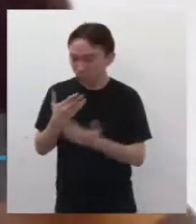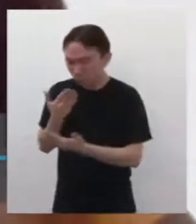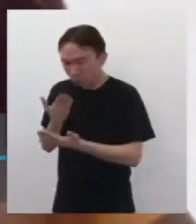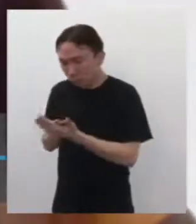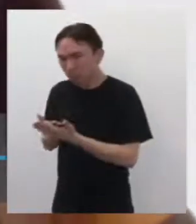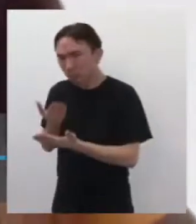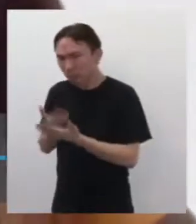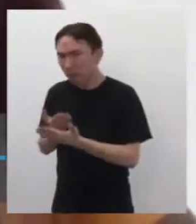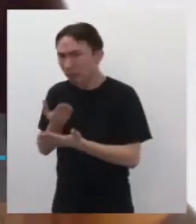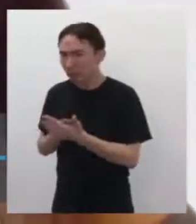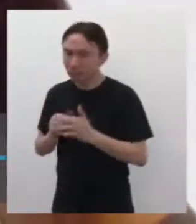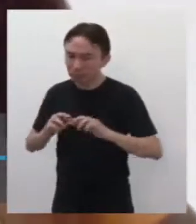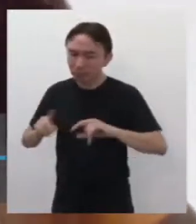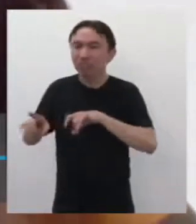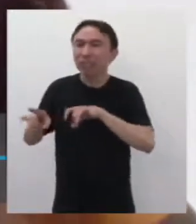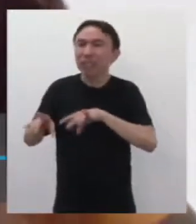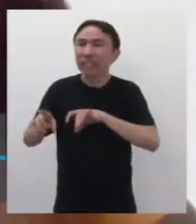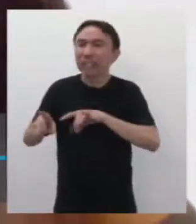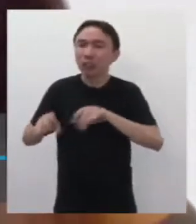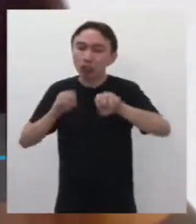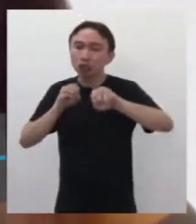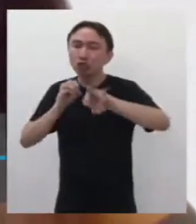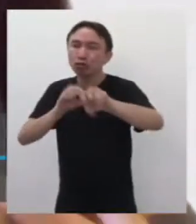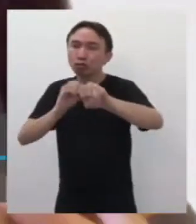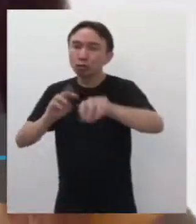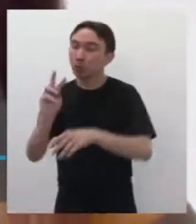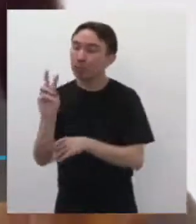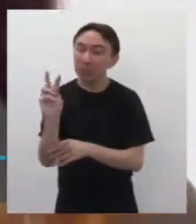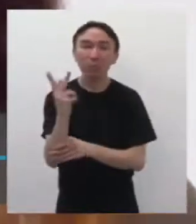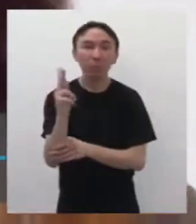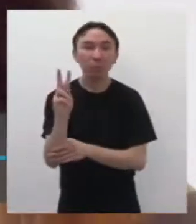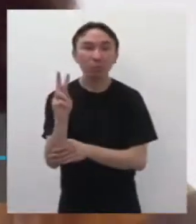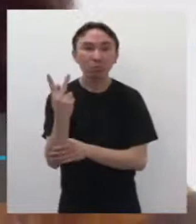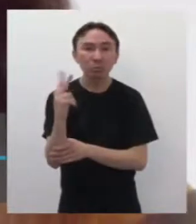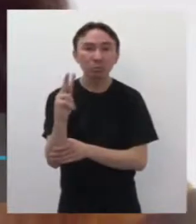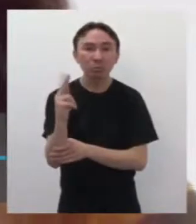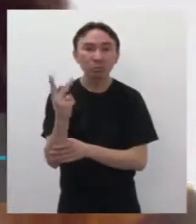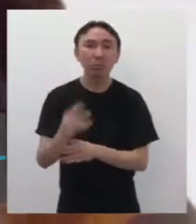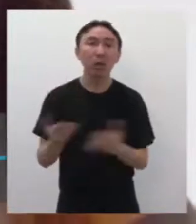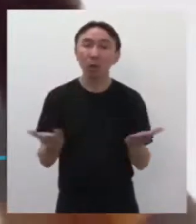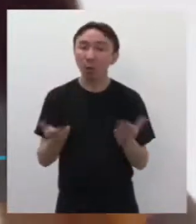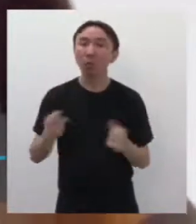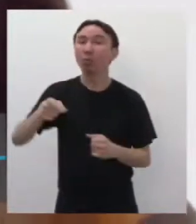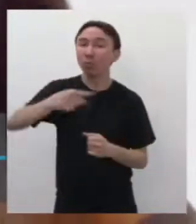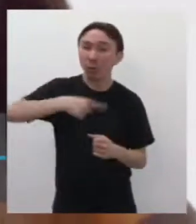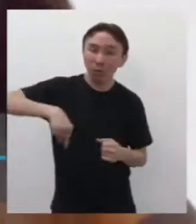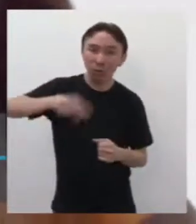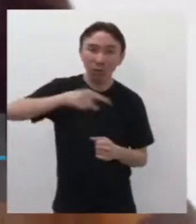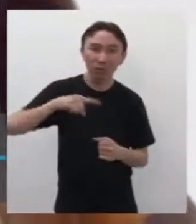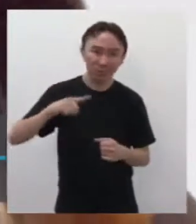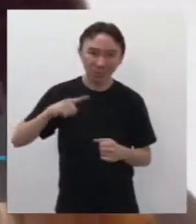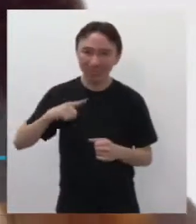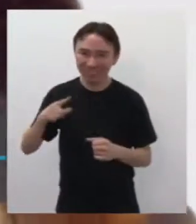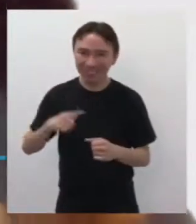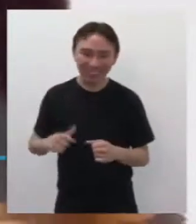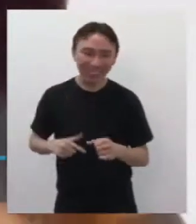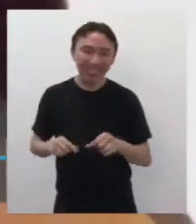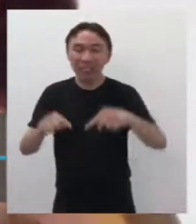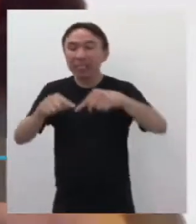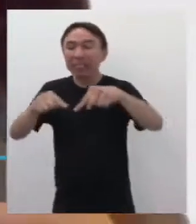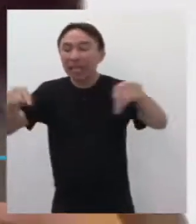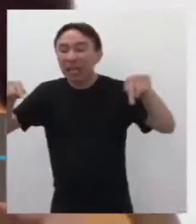esse momento a gente vem desenvolvendo a sala de aula invertida usando o Descomplica. Então a gente